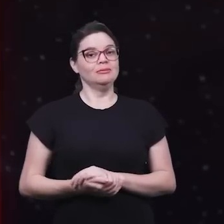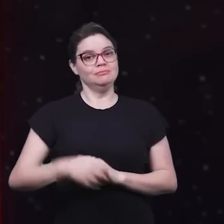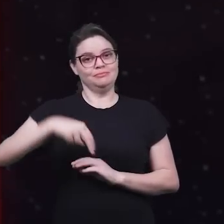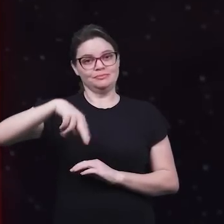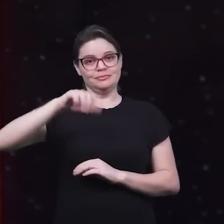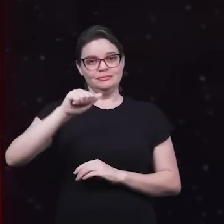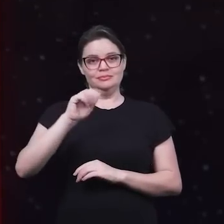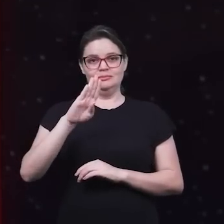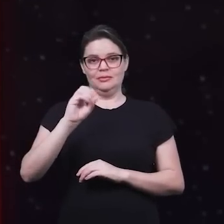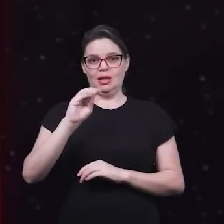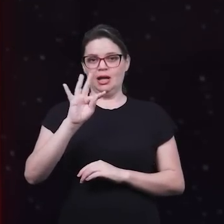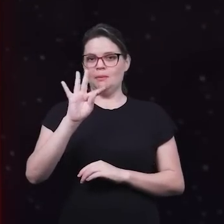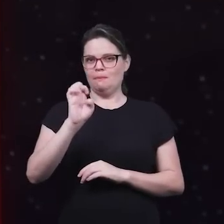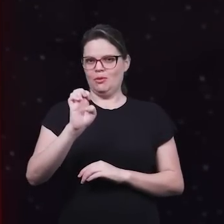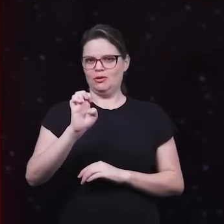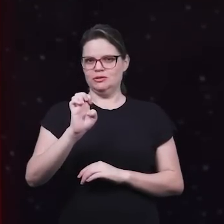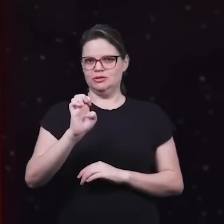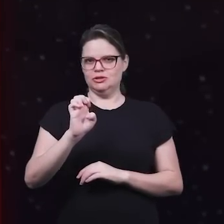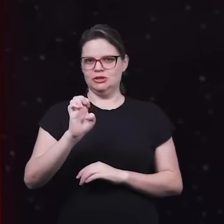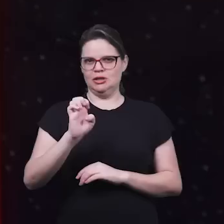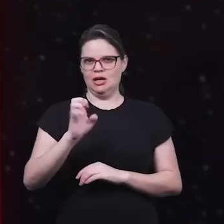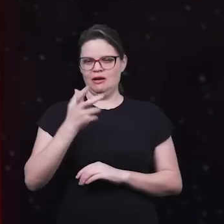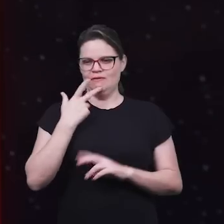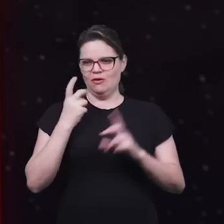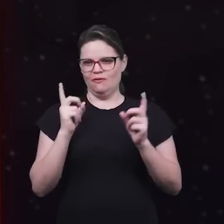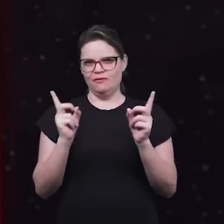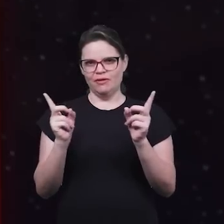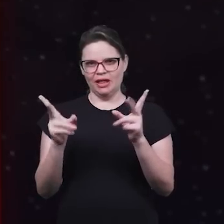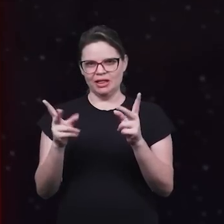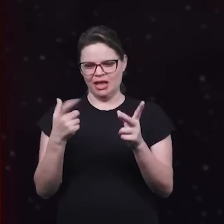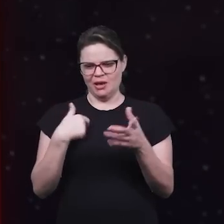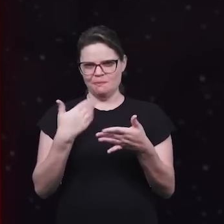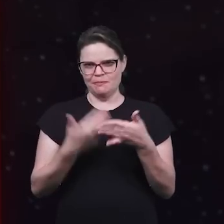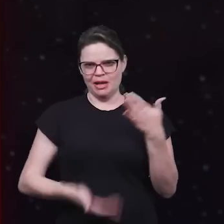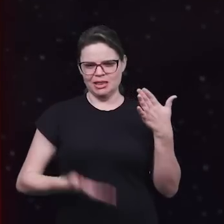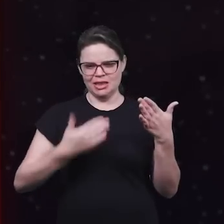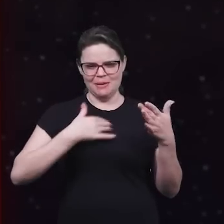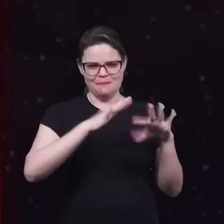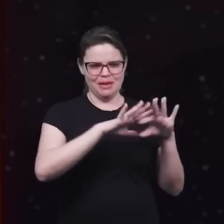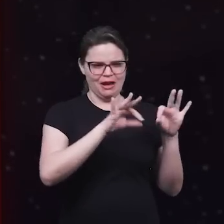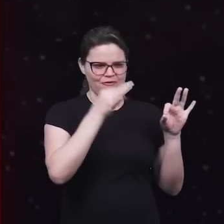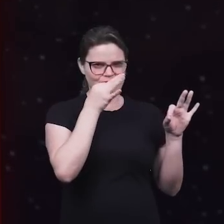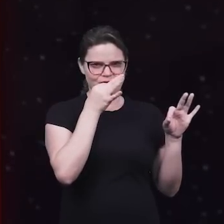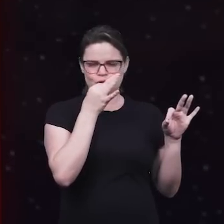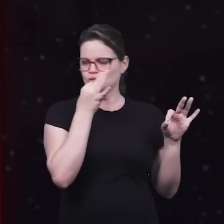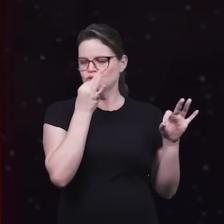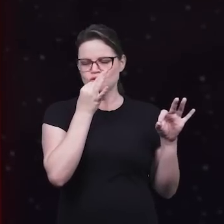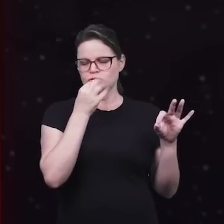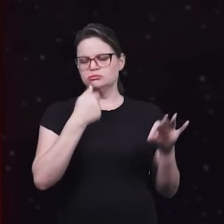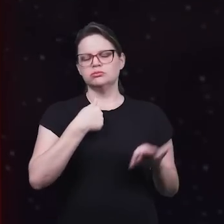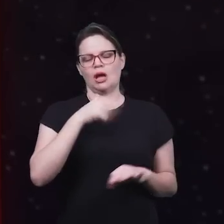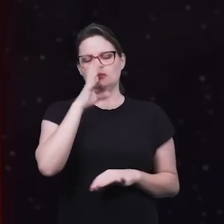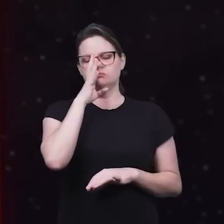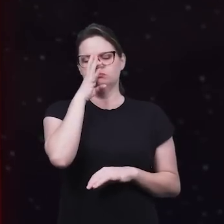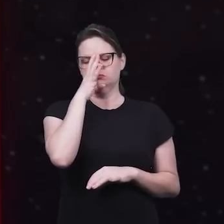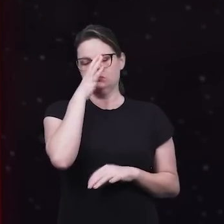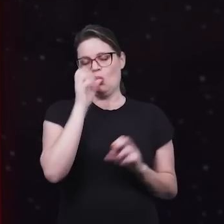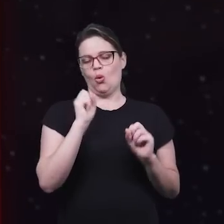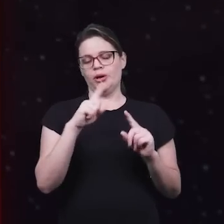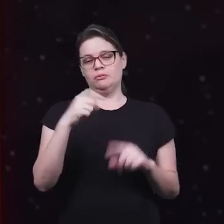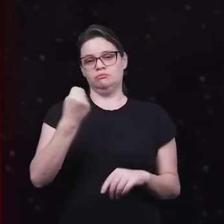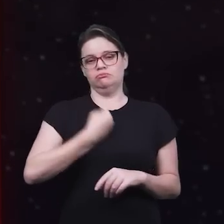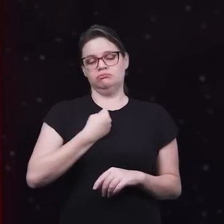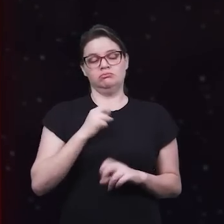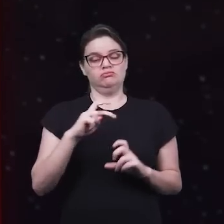preferiu morrer do que perder a vinha. Os servos de Esmirna preferiram